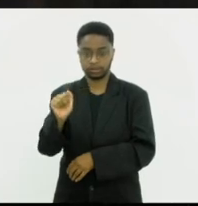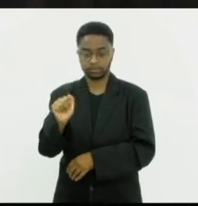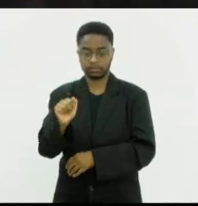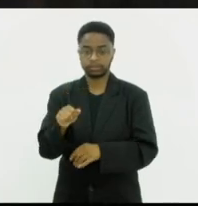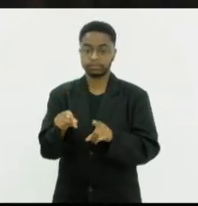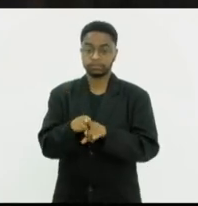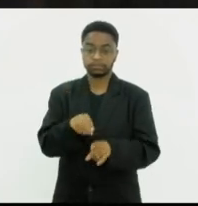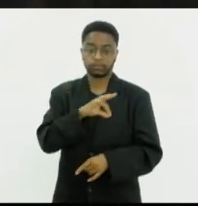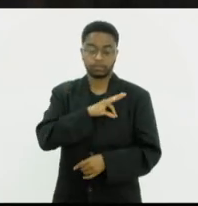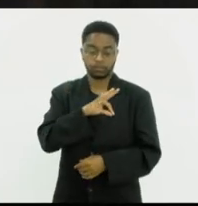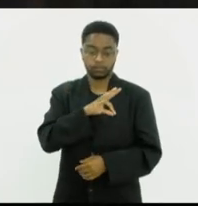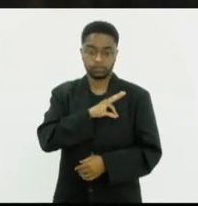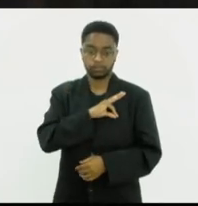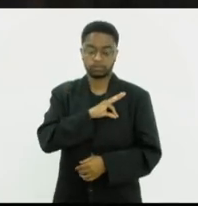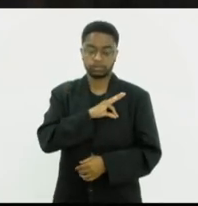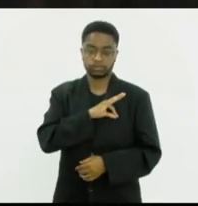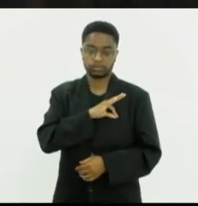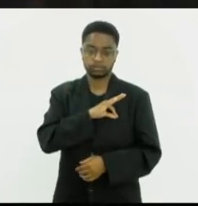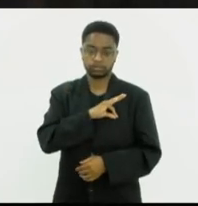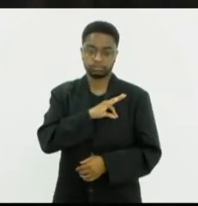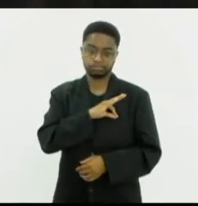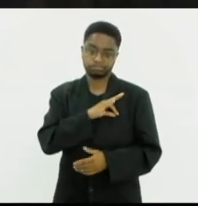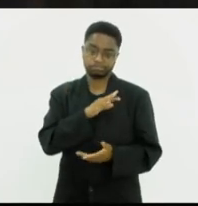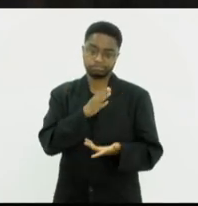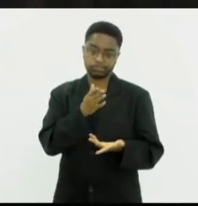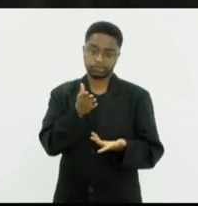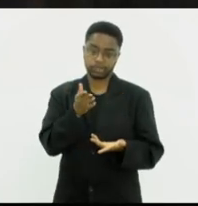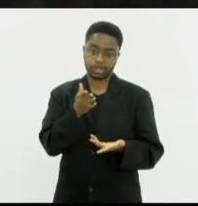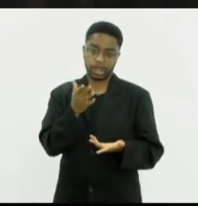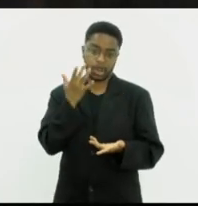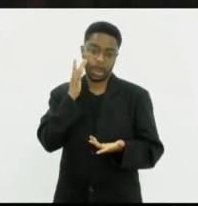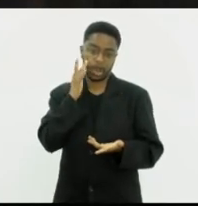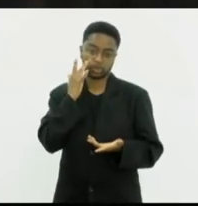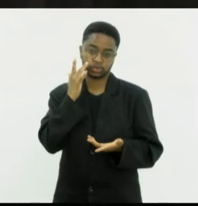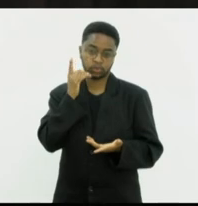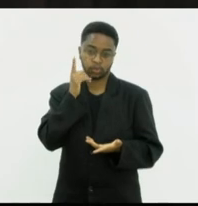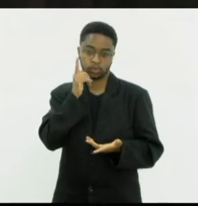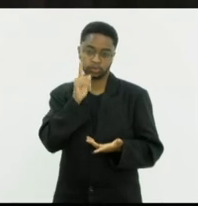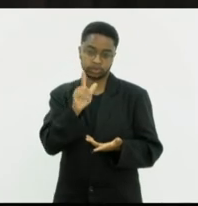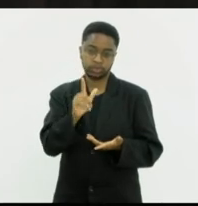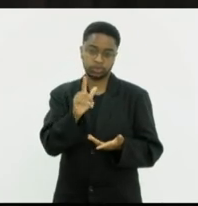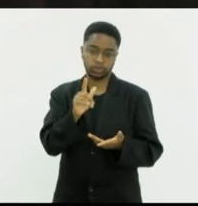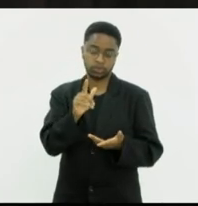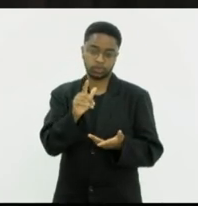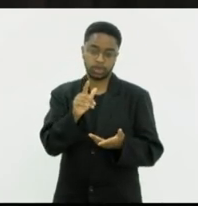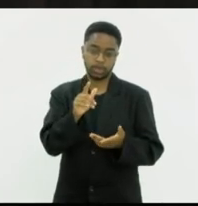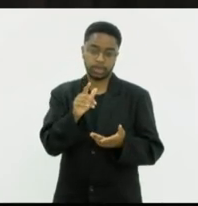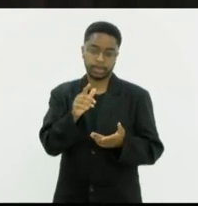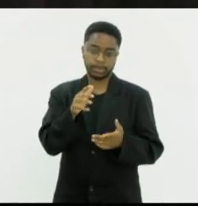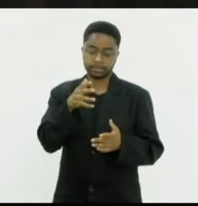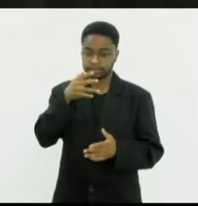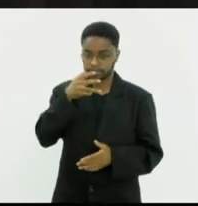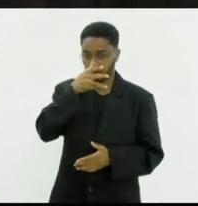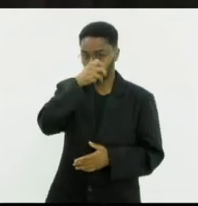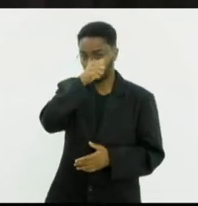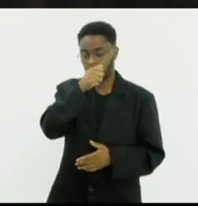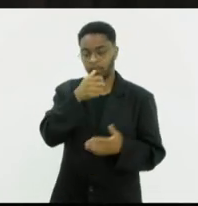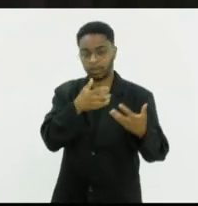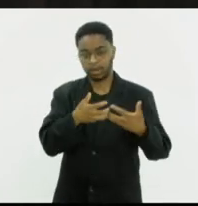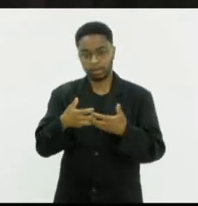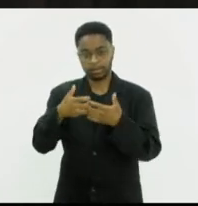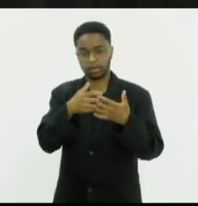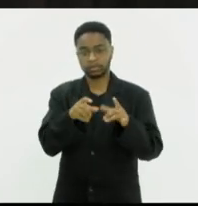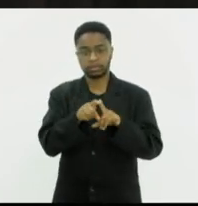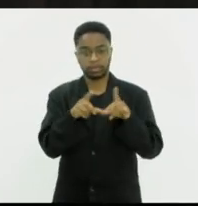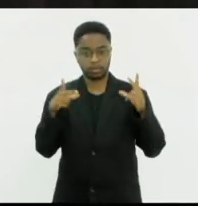a polícia teria desfeito o sequestro do caminhão com motorista, com carga, com